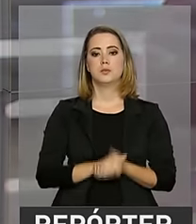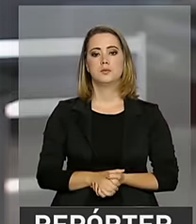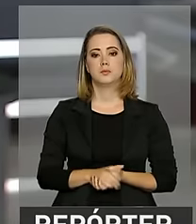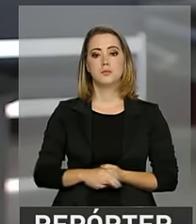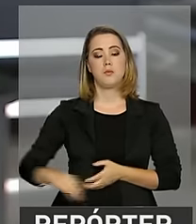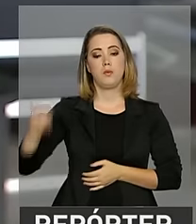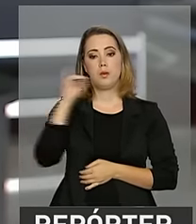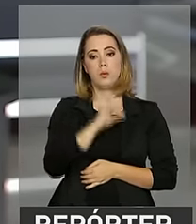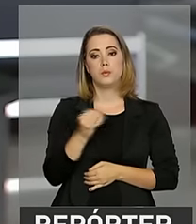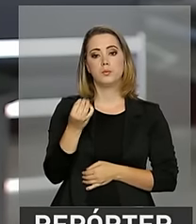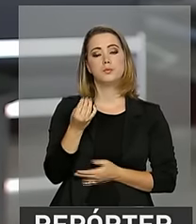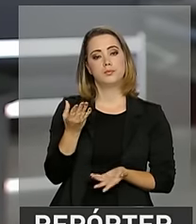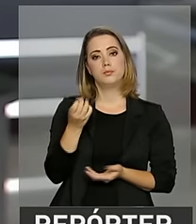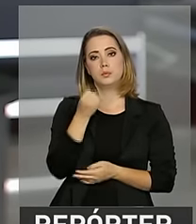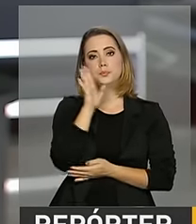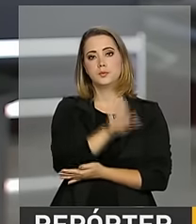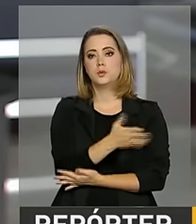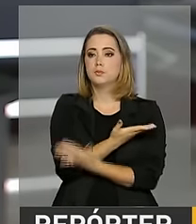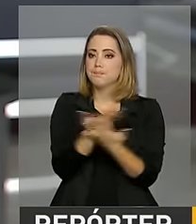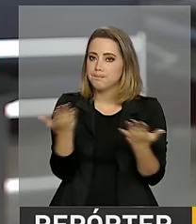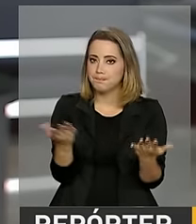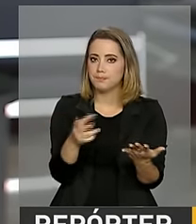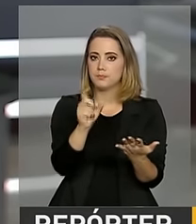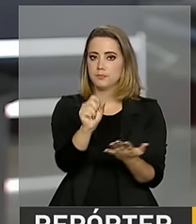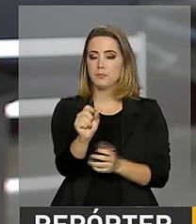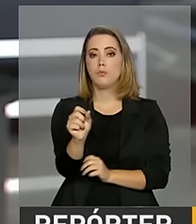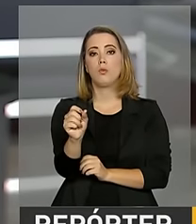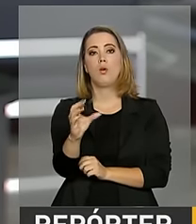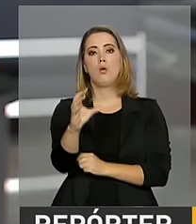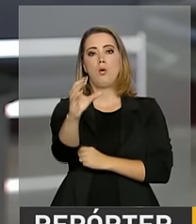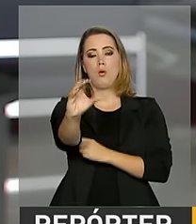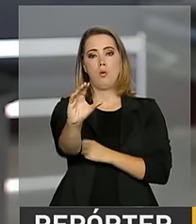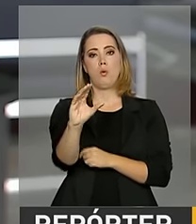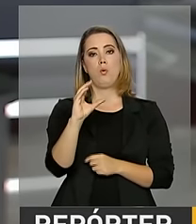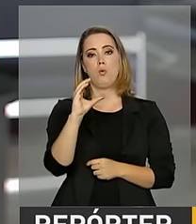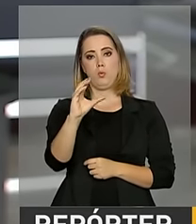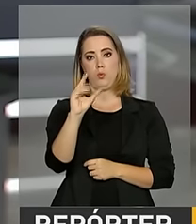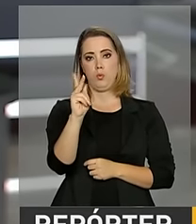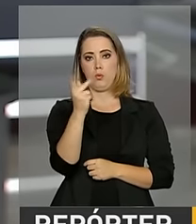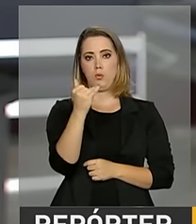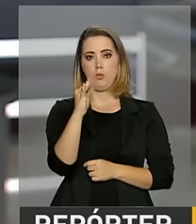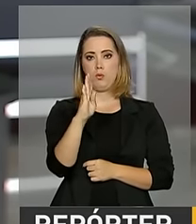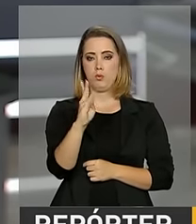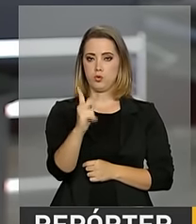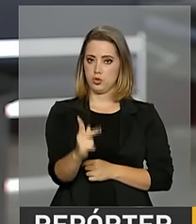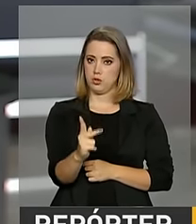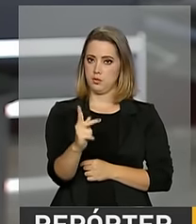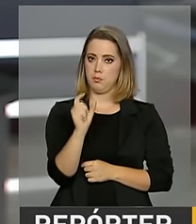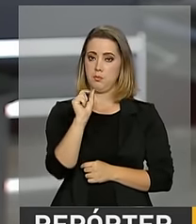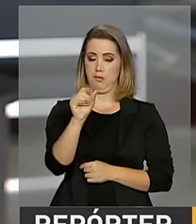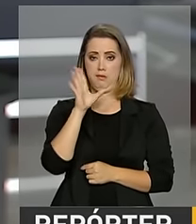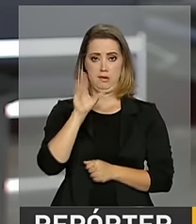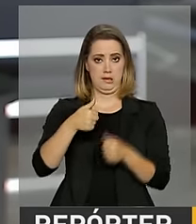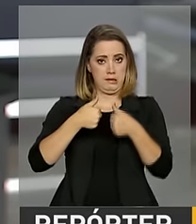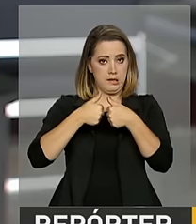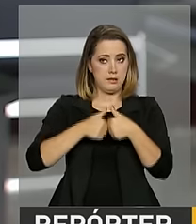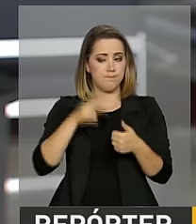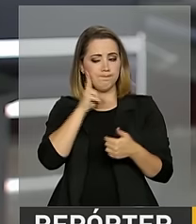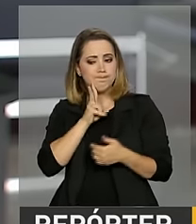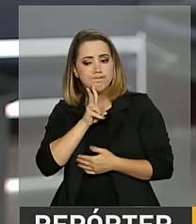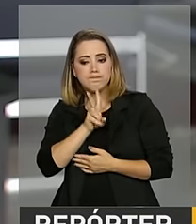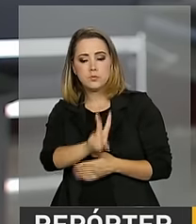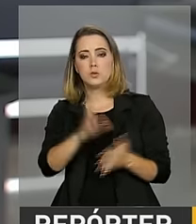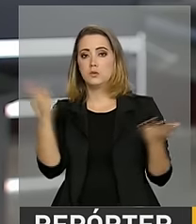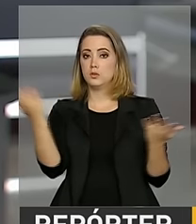novamente Boa tarde também a todos que estão nos assistindo o chip de memória do gravador de voz da cabine do avião está sendo avaliado por uma